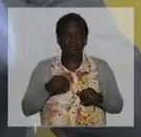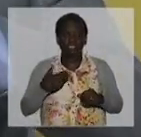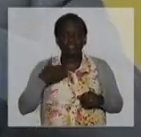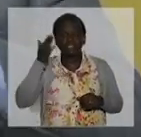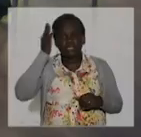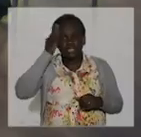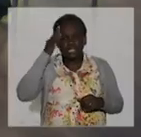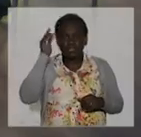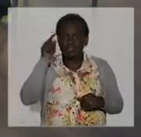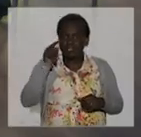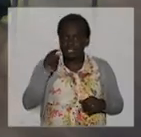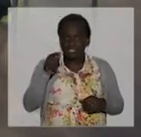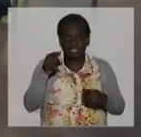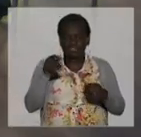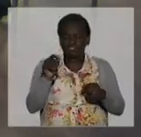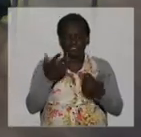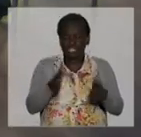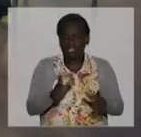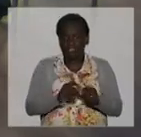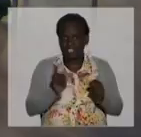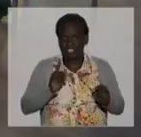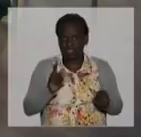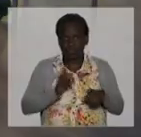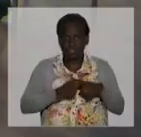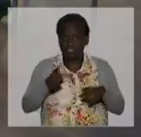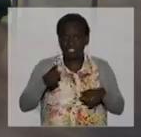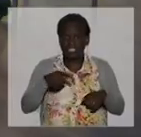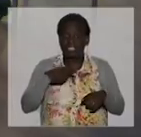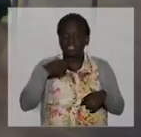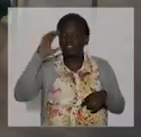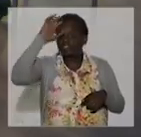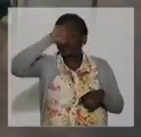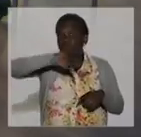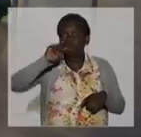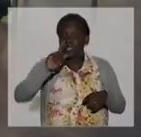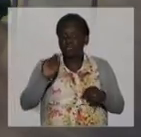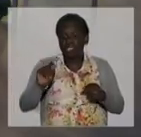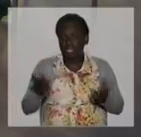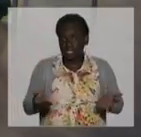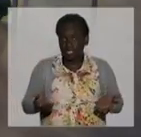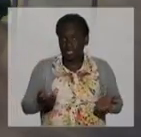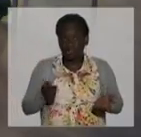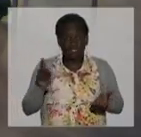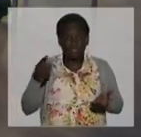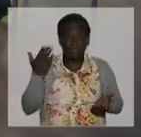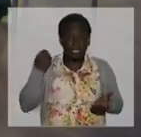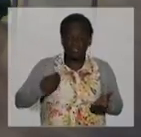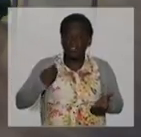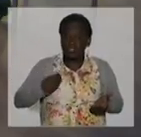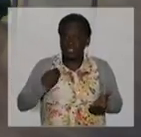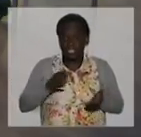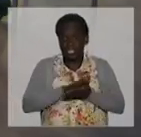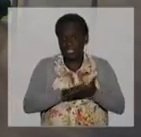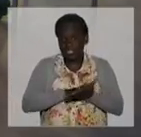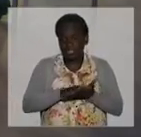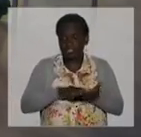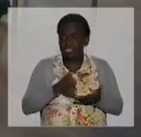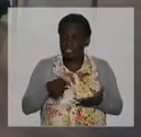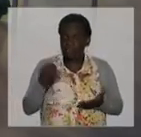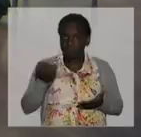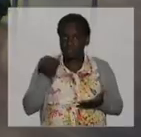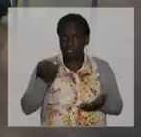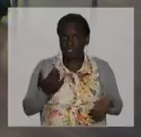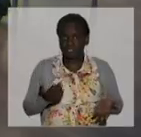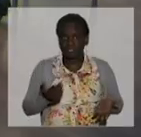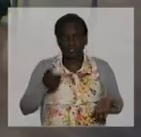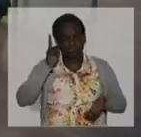eu sei que você não vai fazer, que você não é capaz de compreender o que é isto, que você não vivenciou. A importância, né? Sim. De